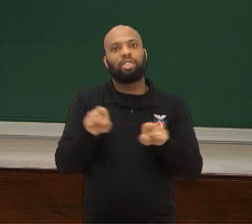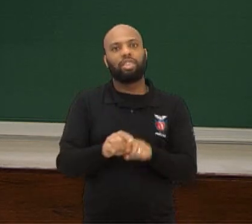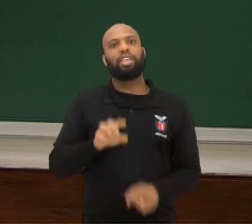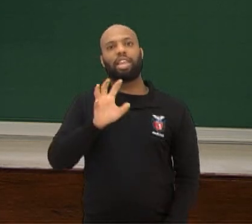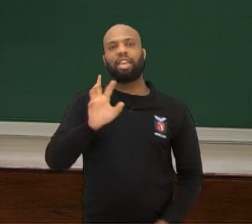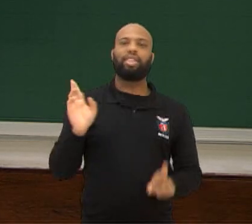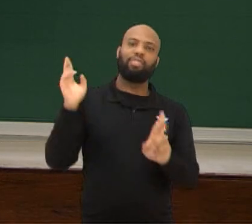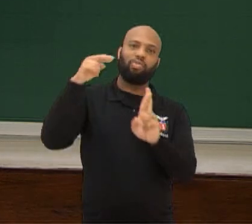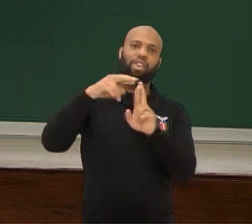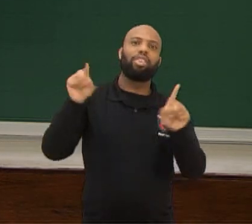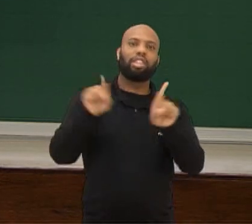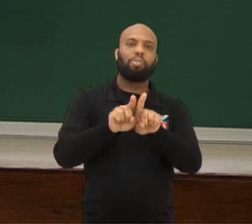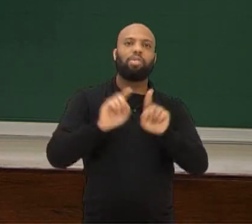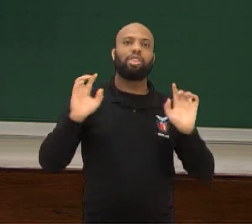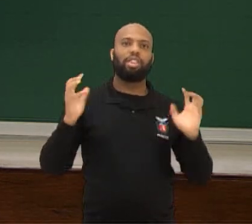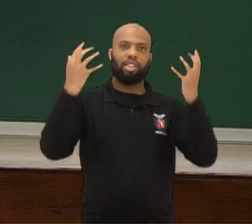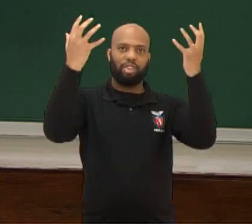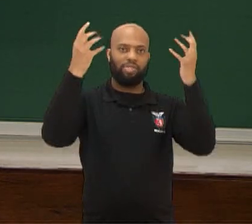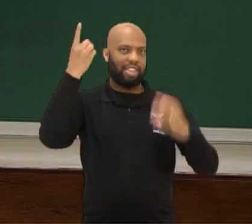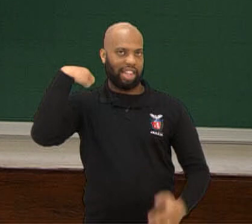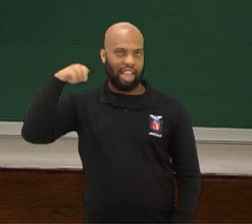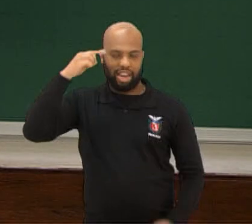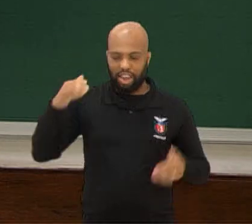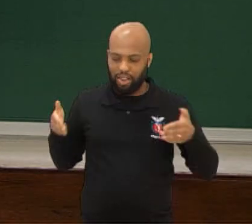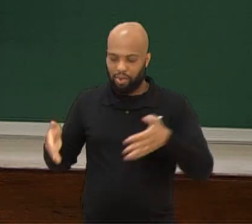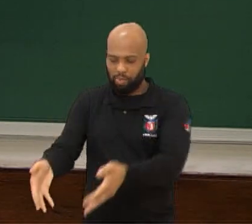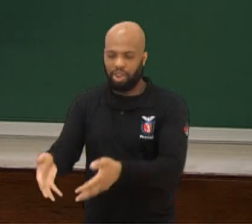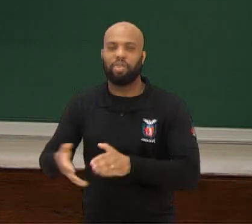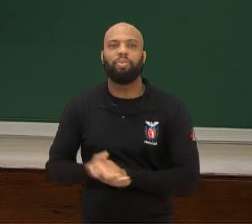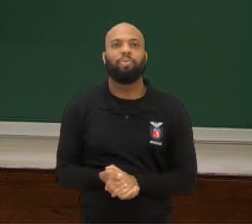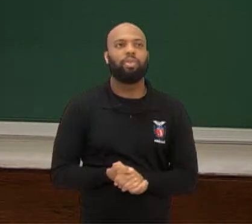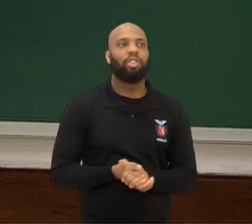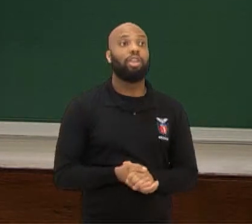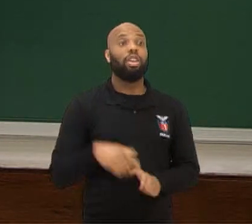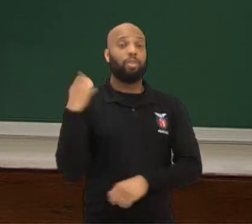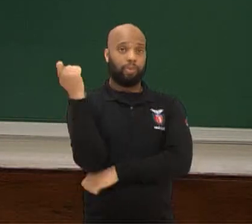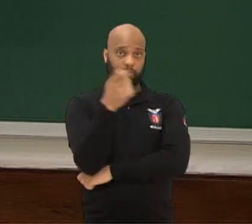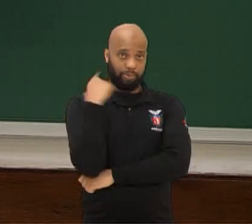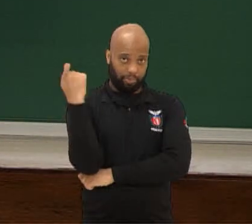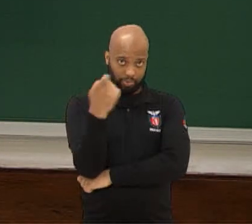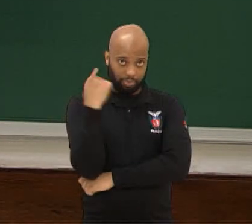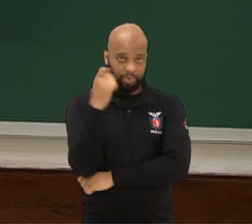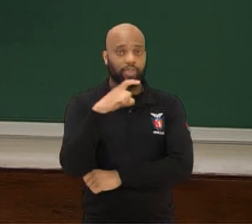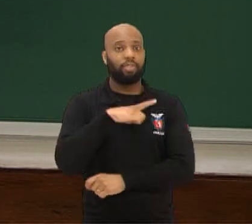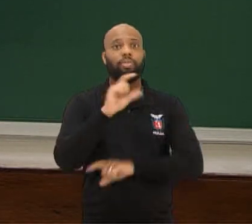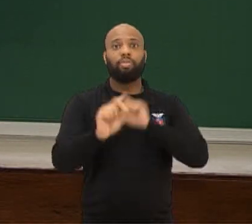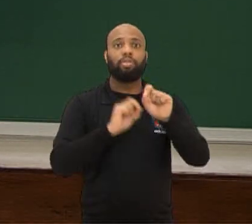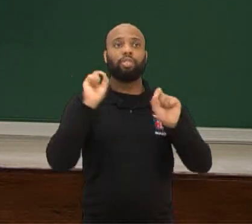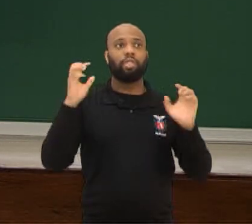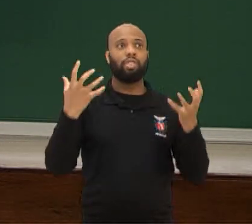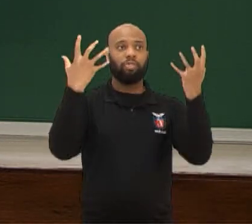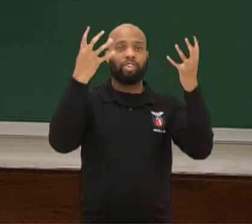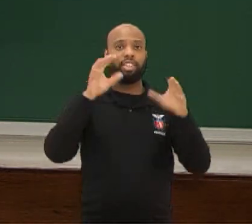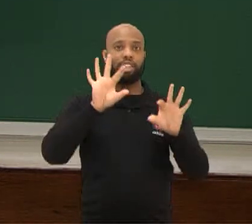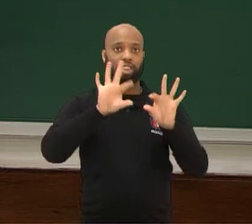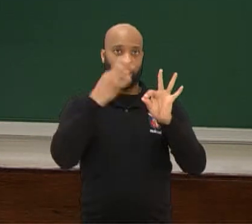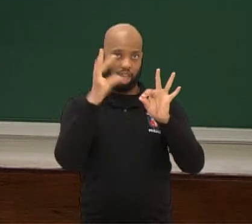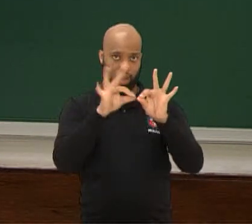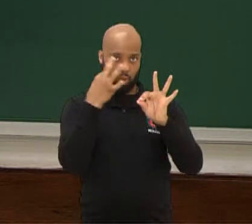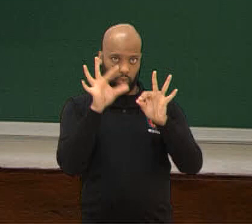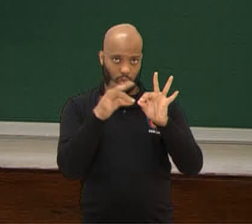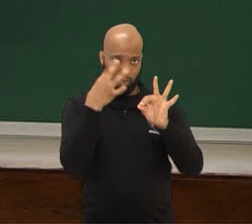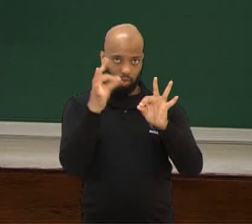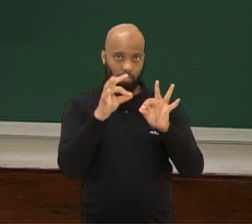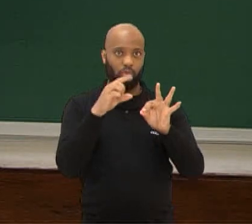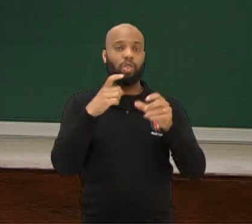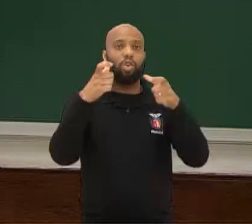uma referência ali à festa do Carneiro no Buraco. No Rio Grande do Sul, nós podemos falar da Festa da Uva, que é